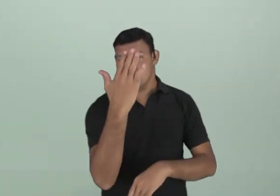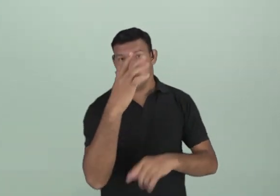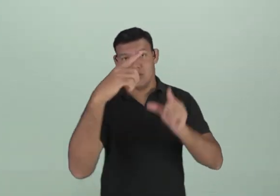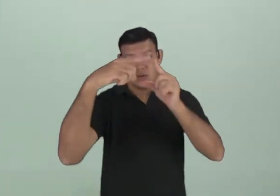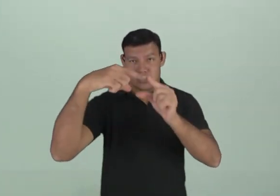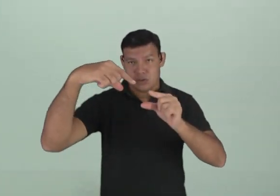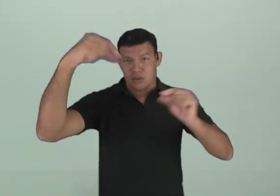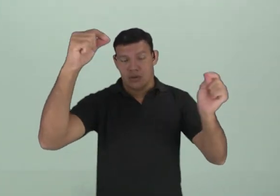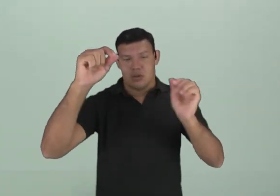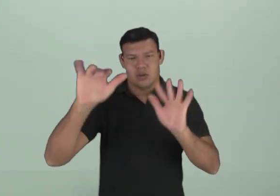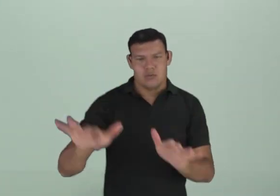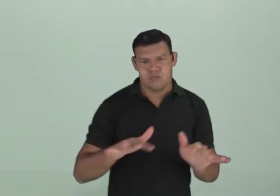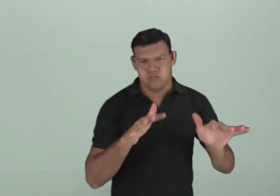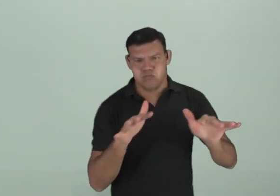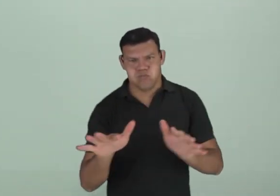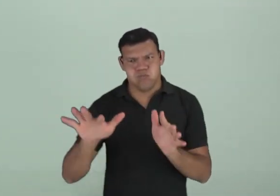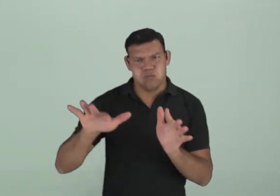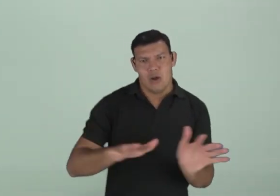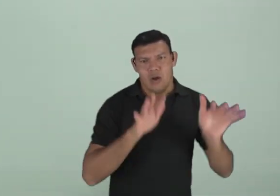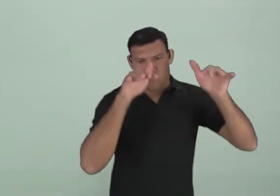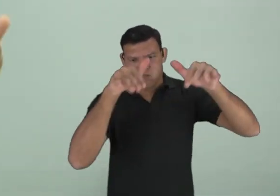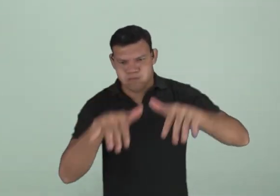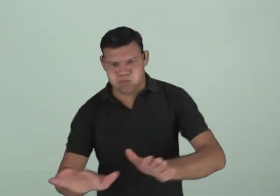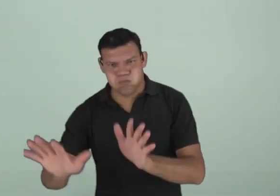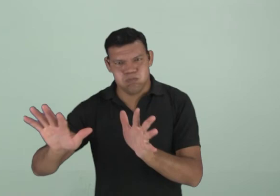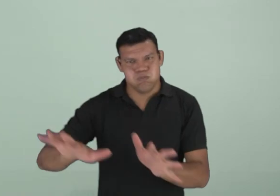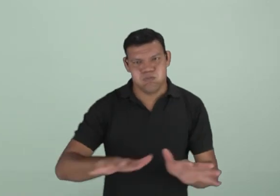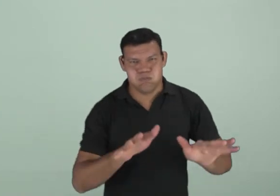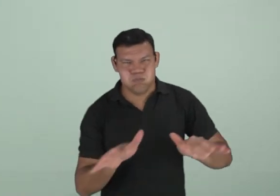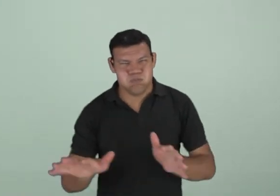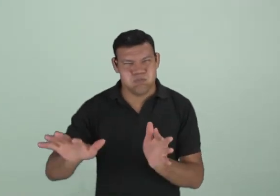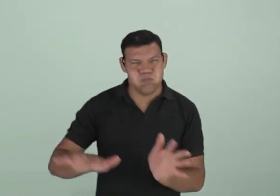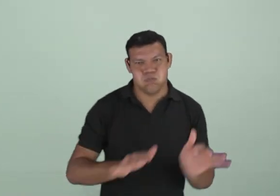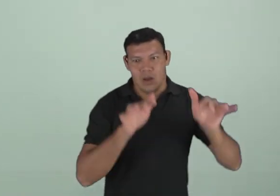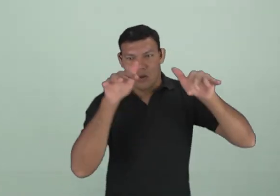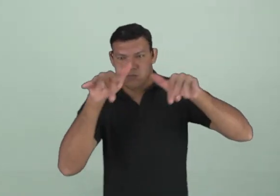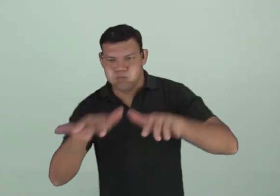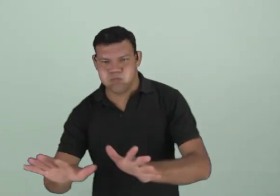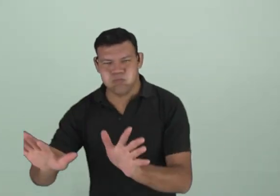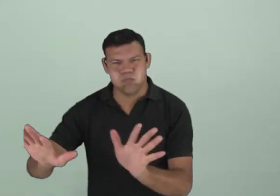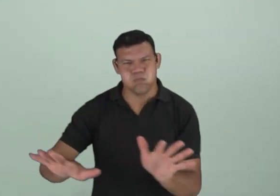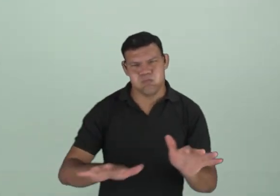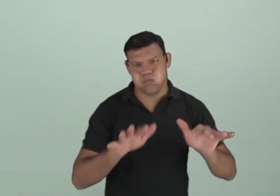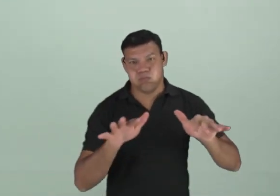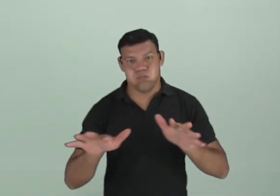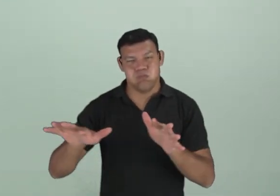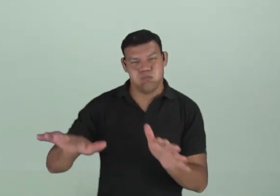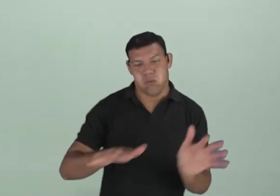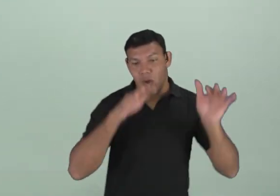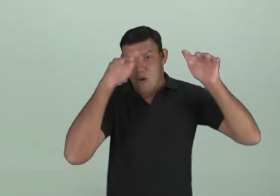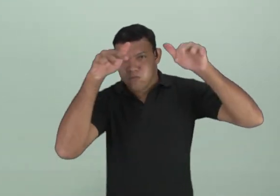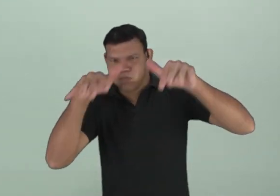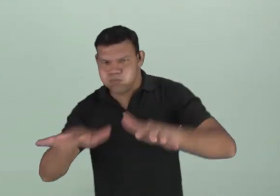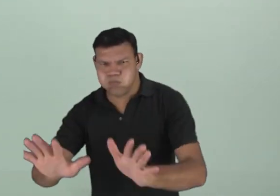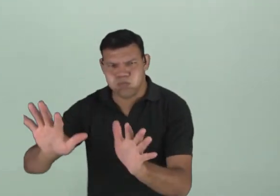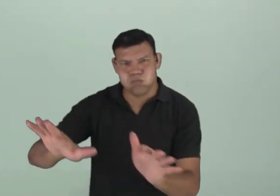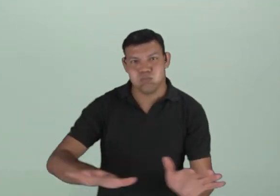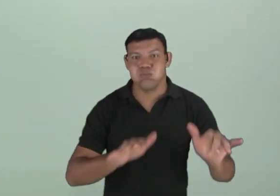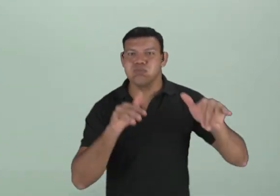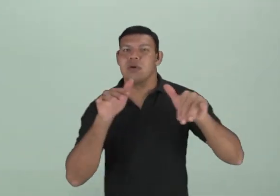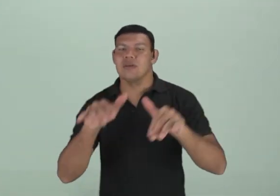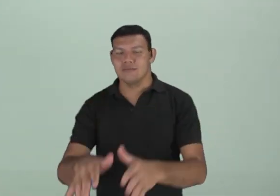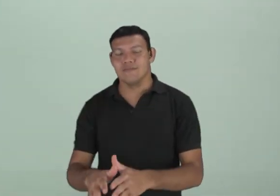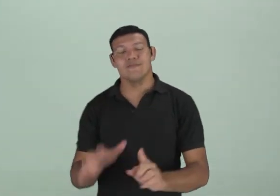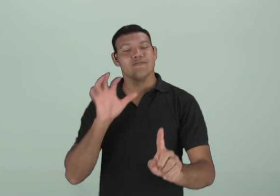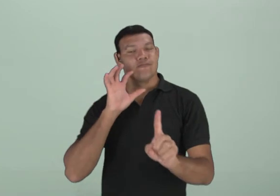para a Lua naquele momento, ele fica mais agitado, ele fica mais turbulento, né, ele aumenta aí de volume, né, ele tem a sua